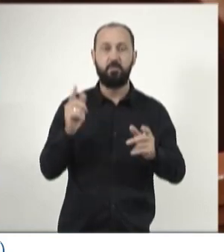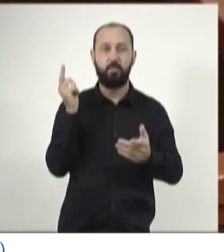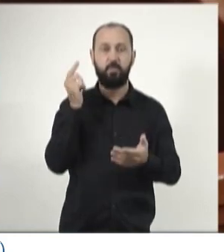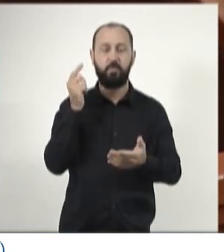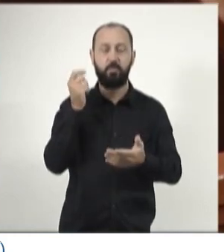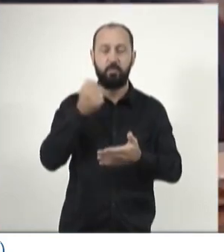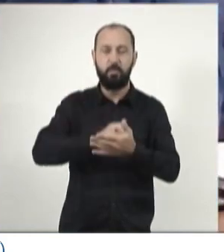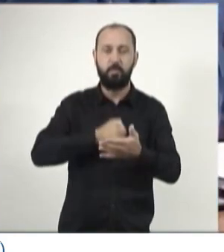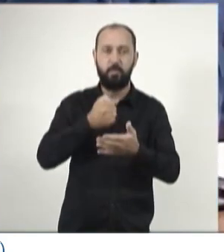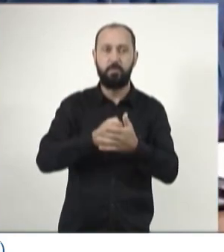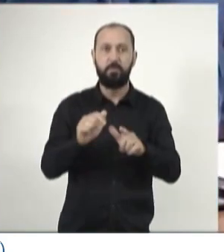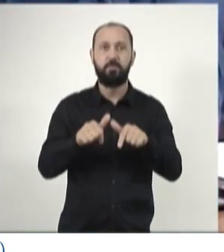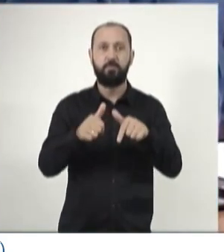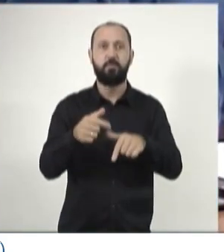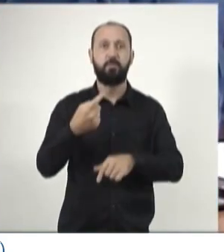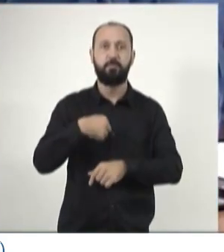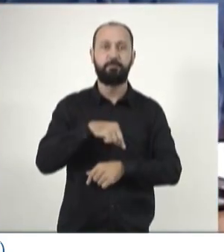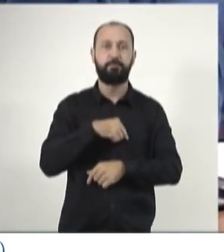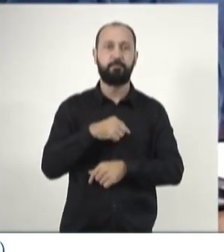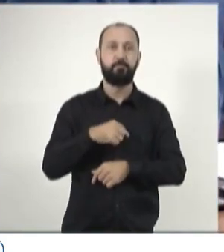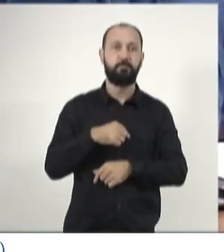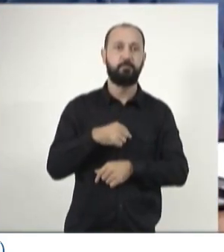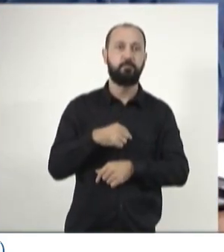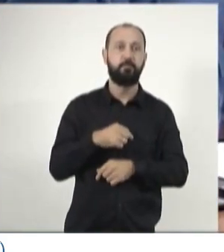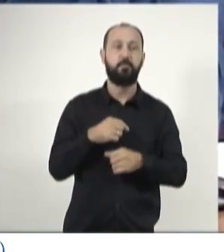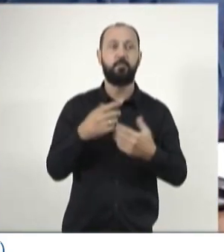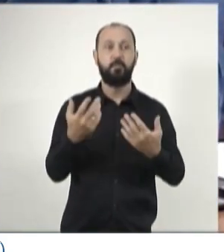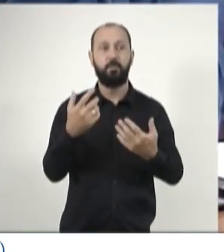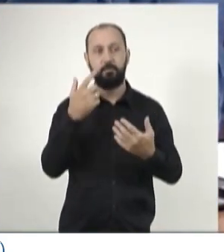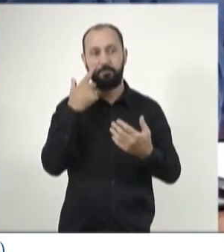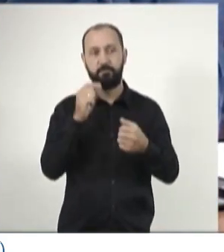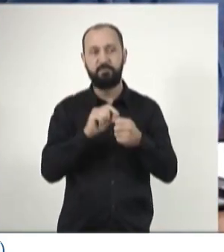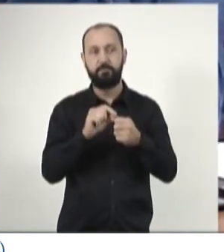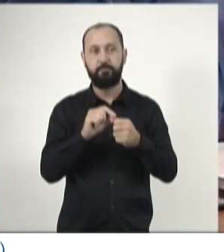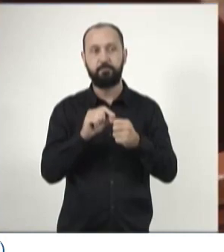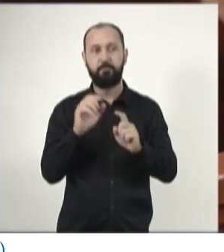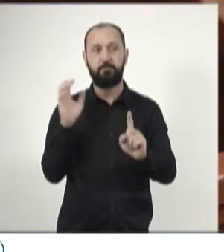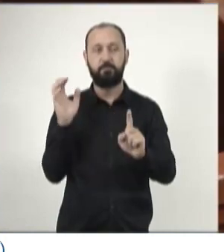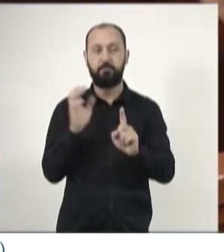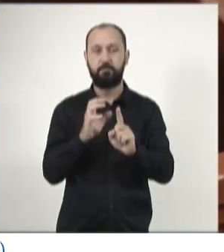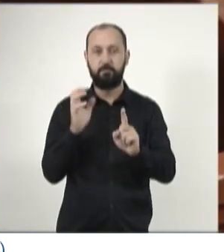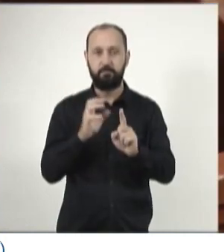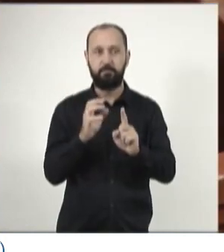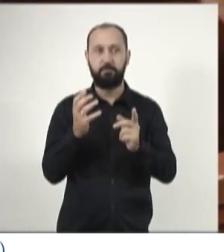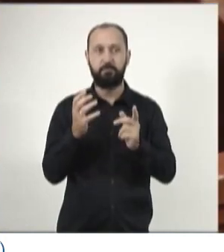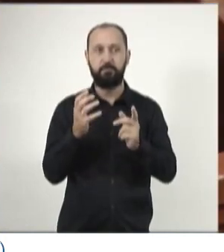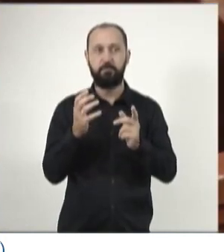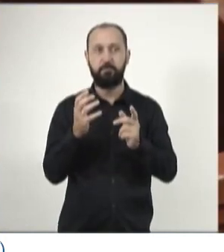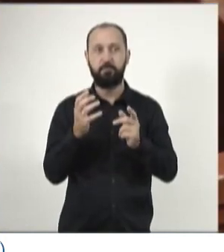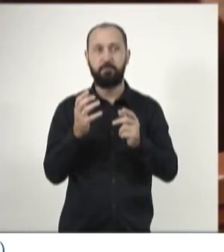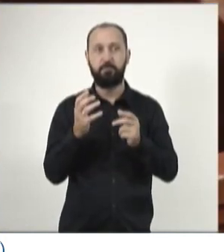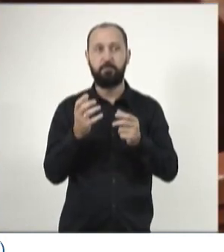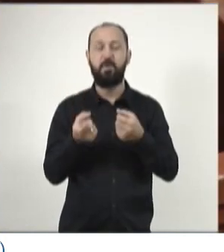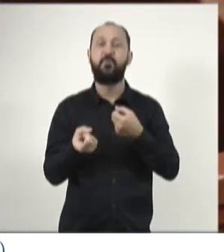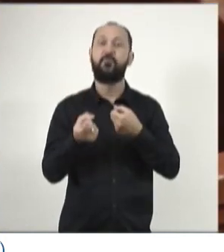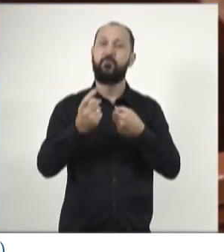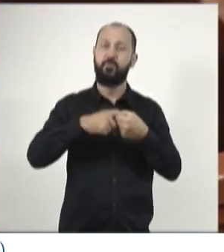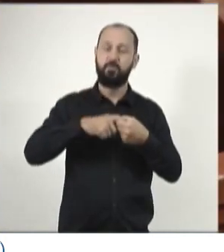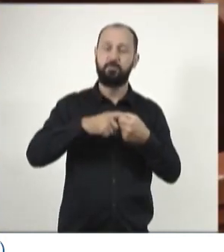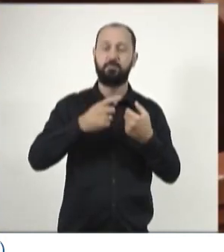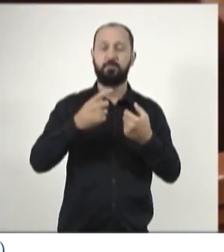lutando, estamos lutando. Quais foram as consequências? Regresso, um regresso na vida da minha